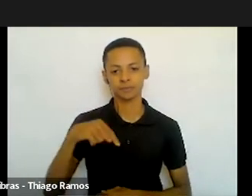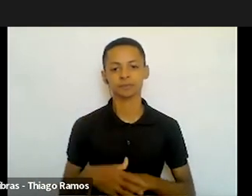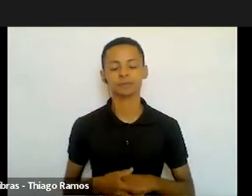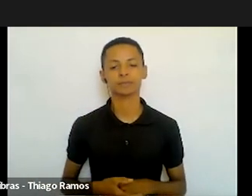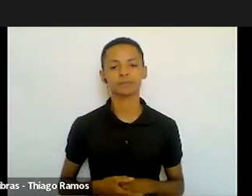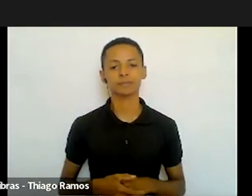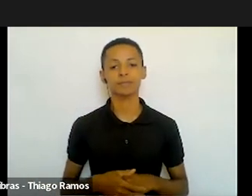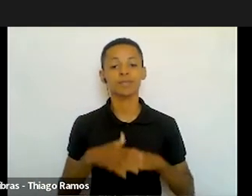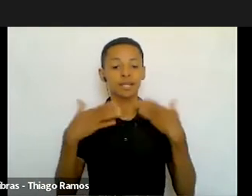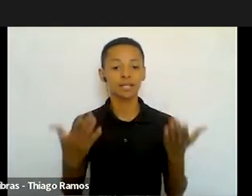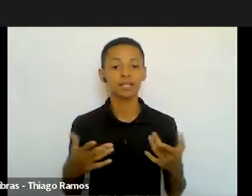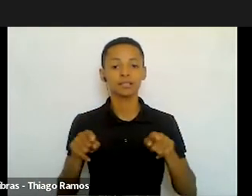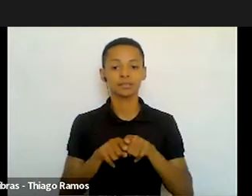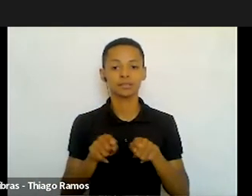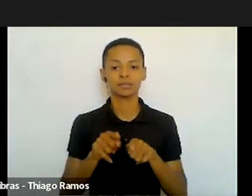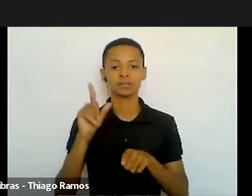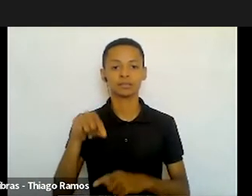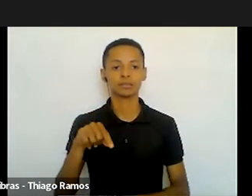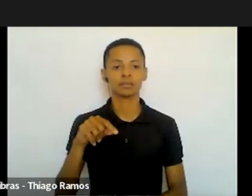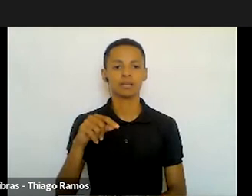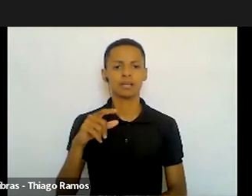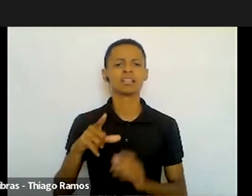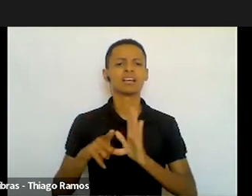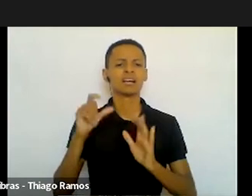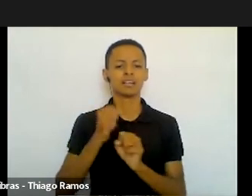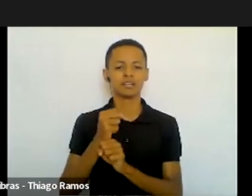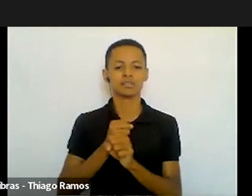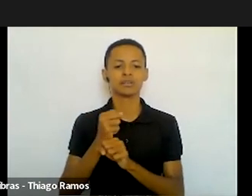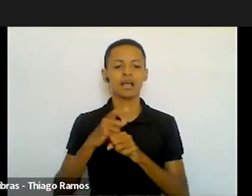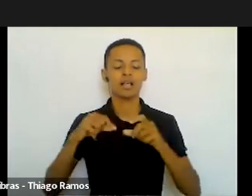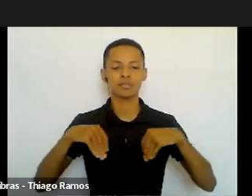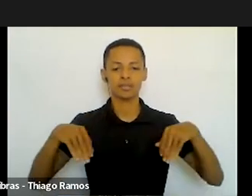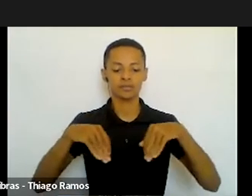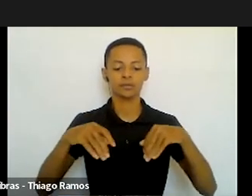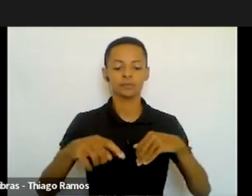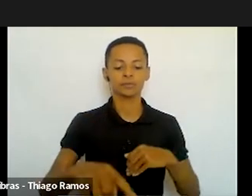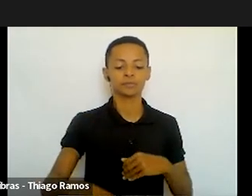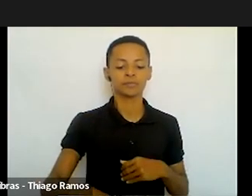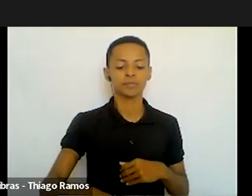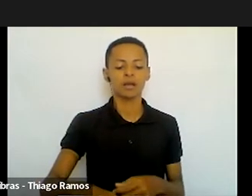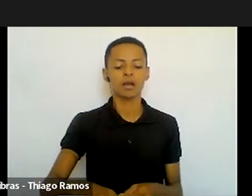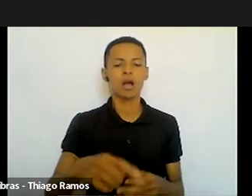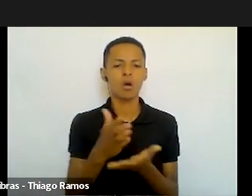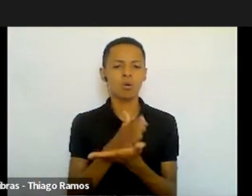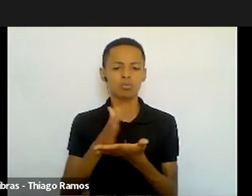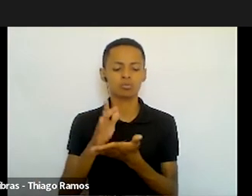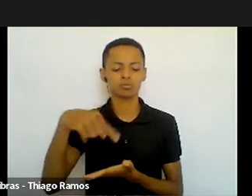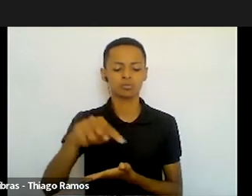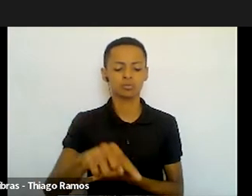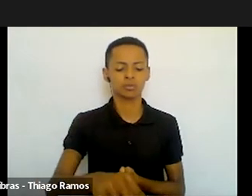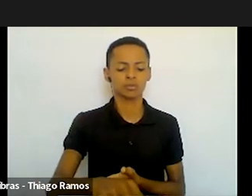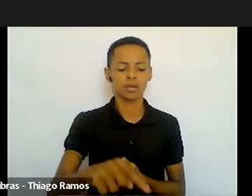É o que nós, povos indígenas, já temos falado há muitos anos, o território. O território, para muitos de vocês, para a